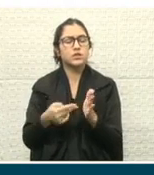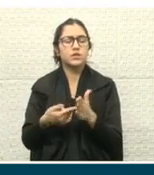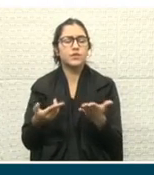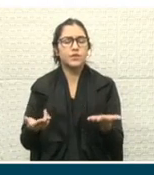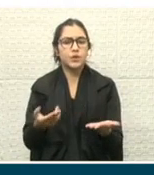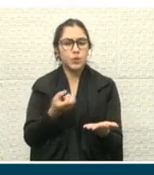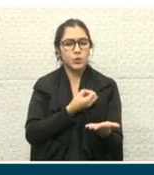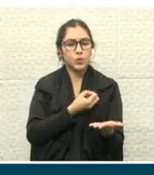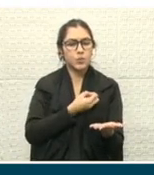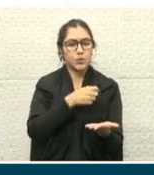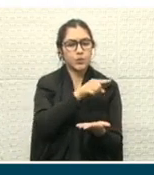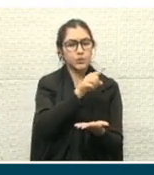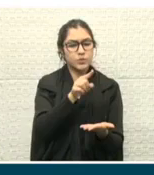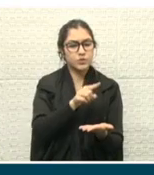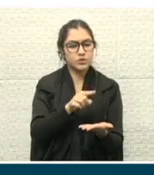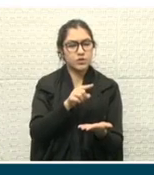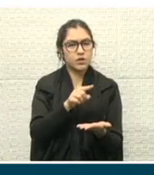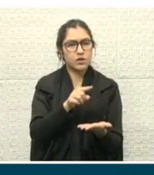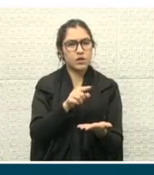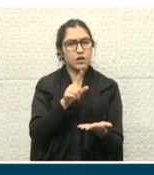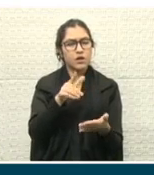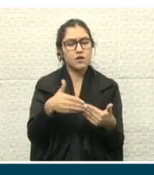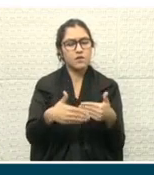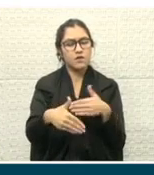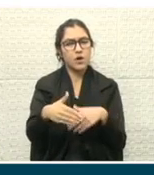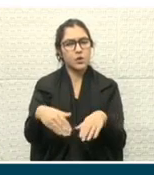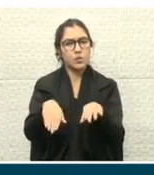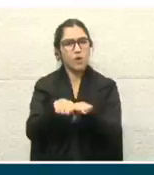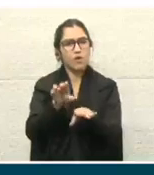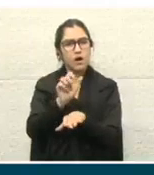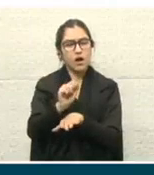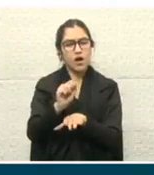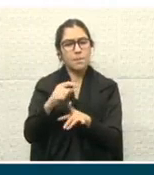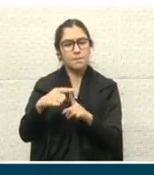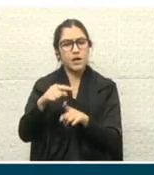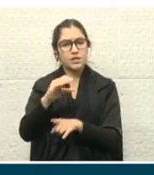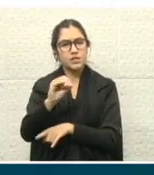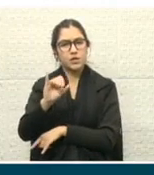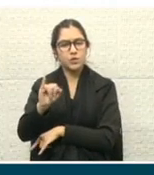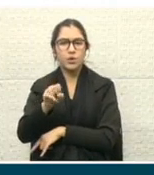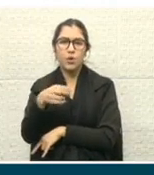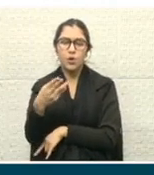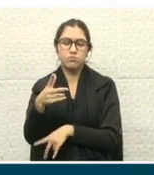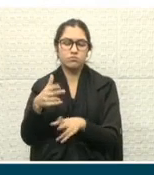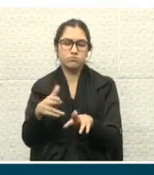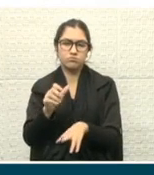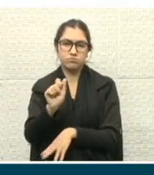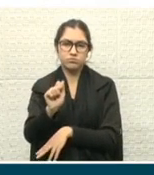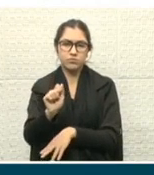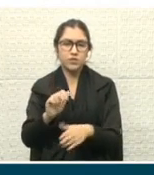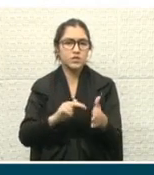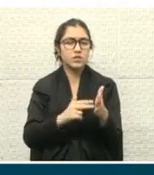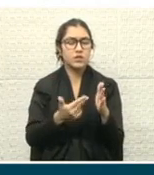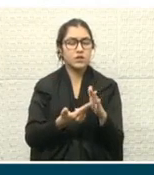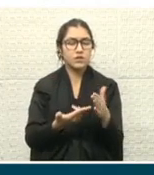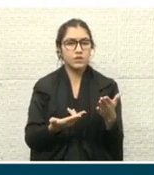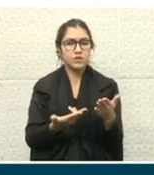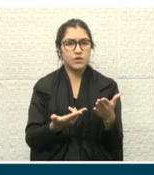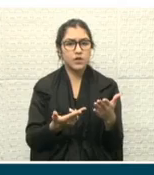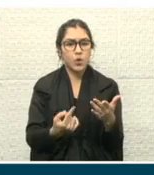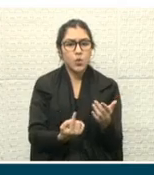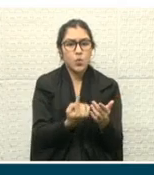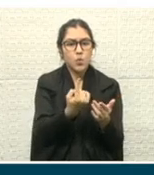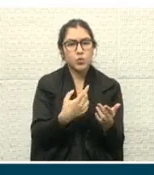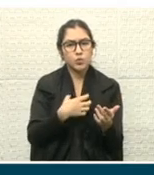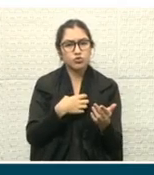significa que o número Z vai ser igual a A mais 0i, ou igual a A. Quer dizer que o